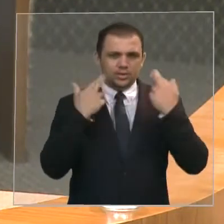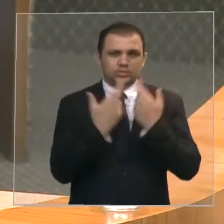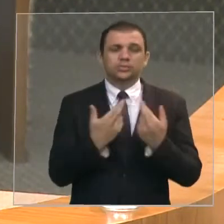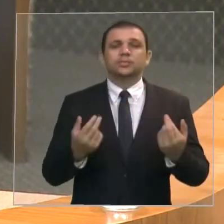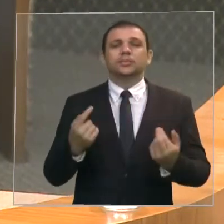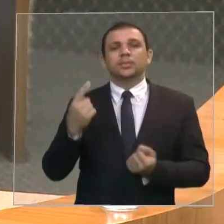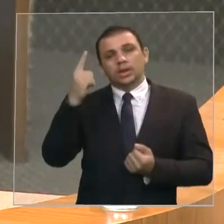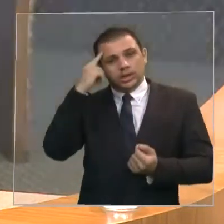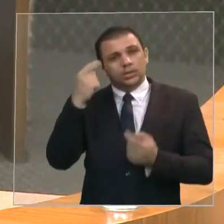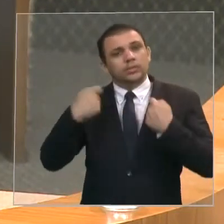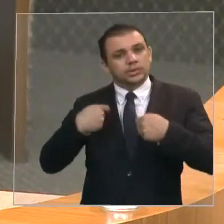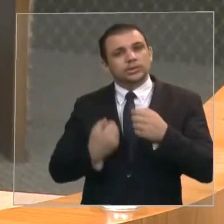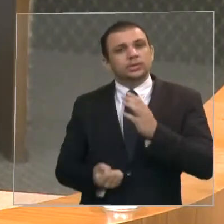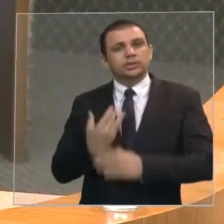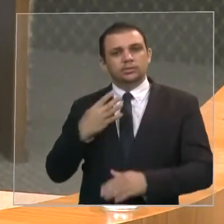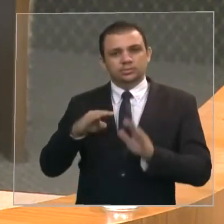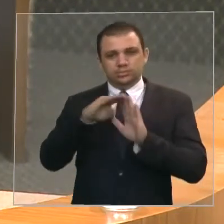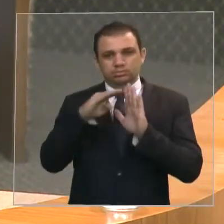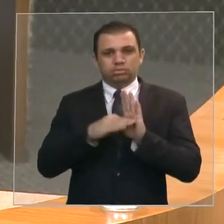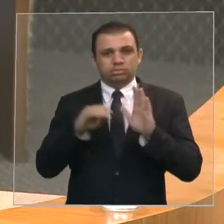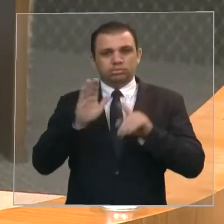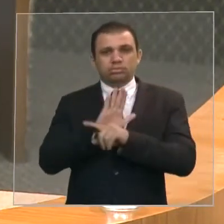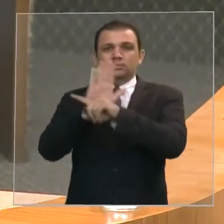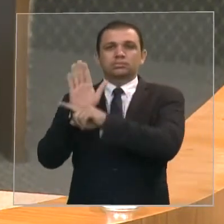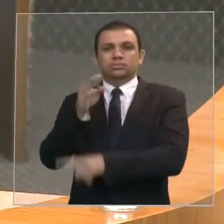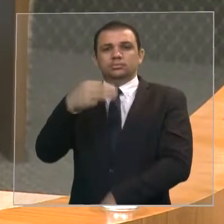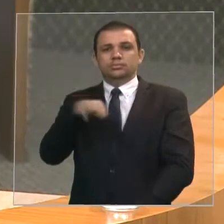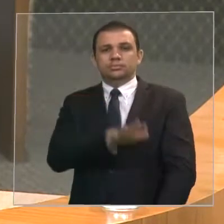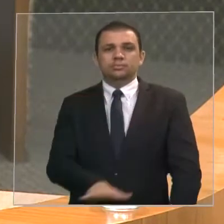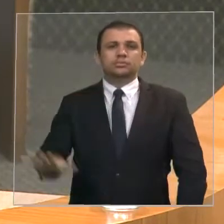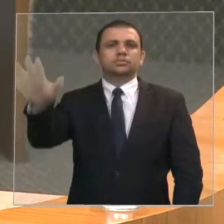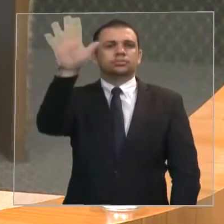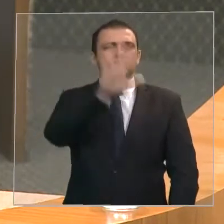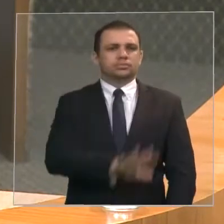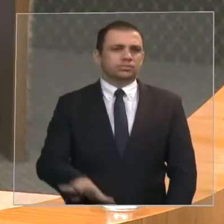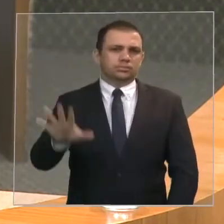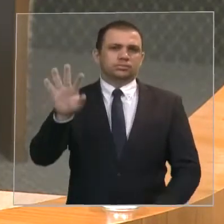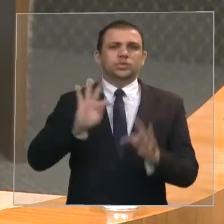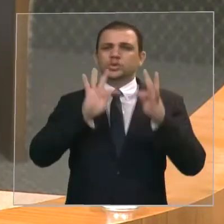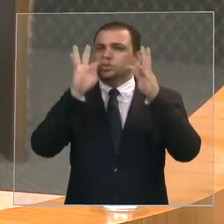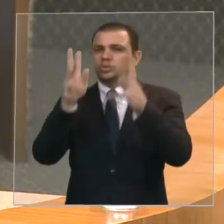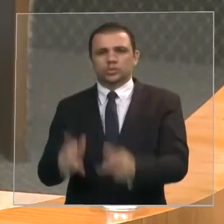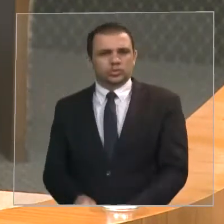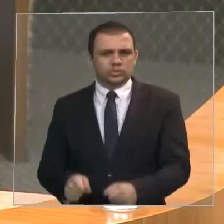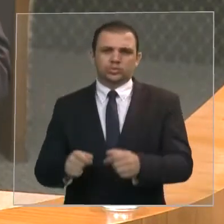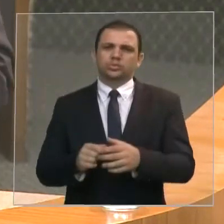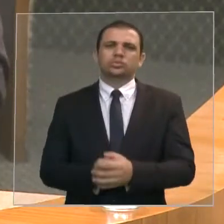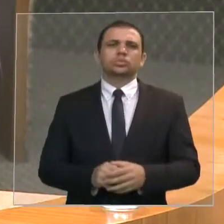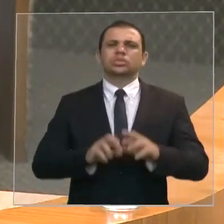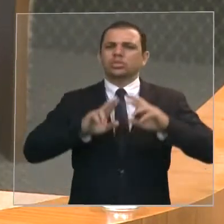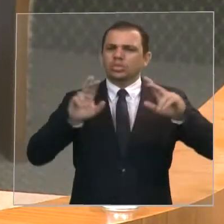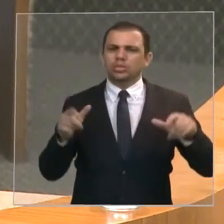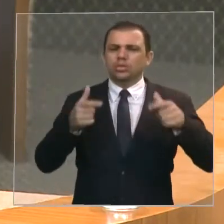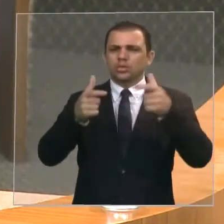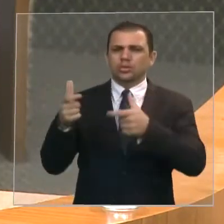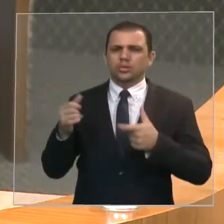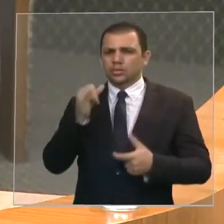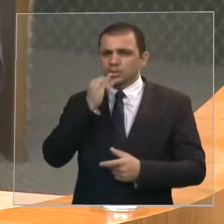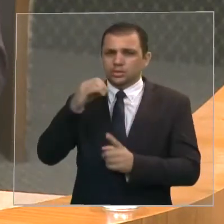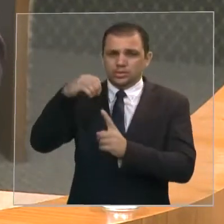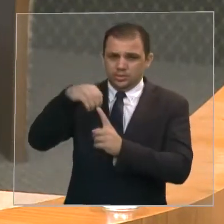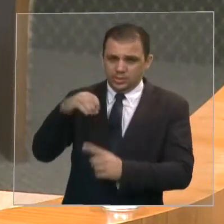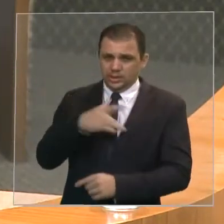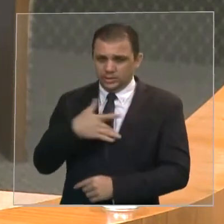atender o Maranhão. Porque em todo o estado, desde postos de saúde, a hospitais, ao